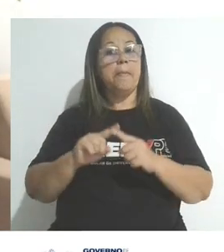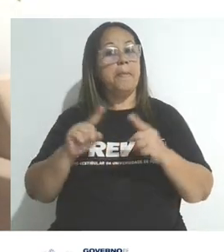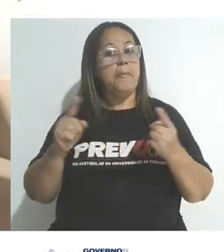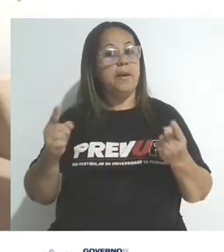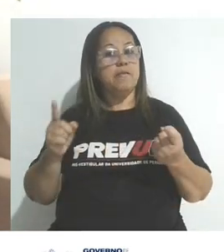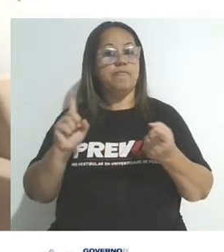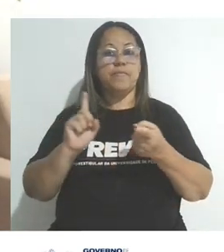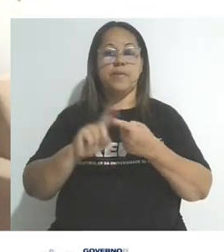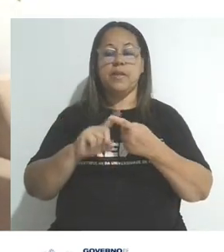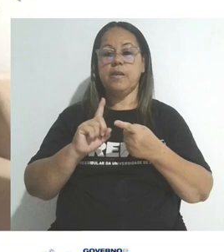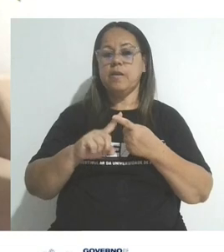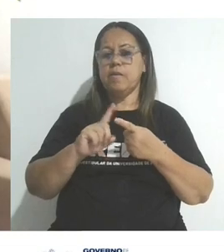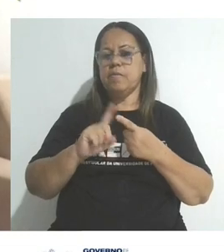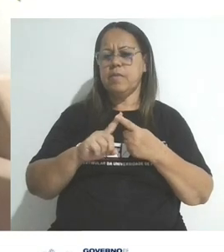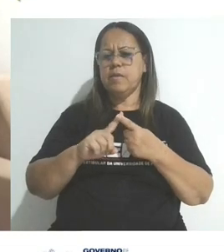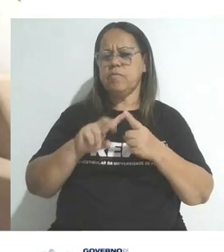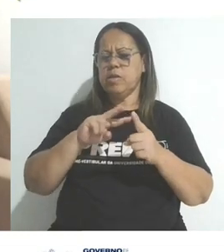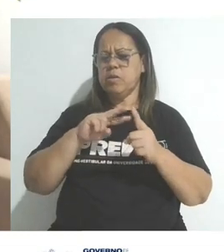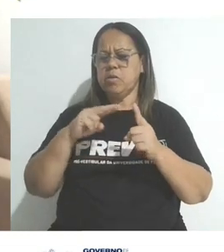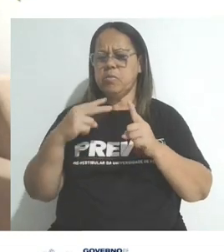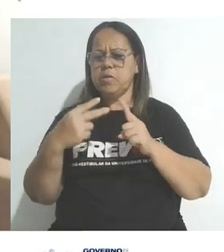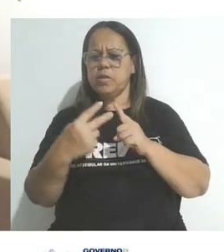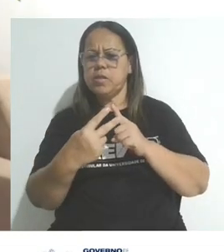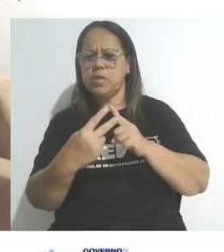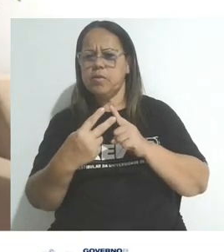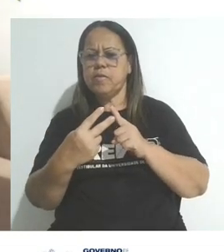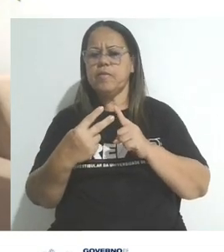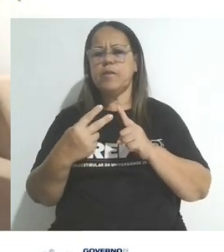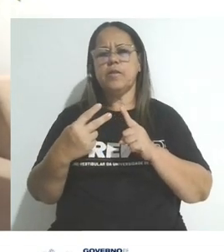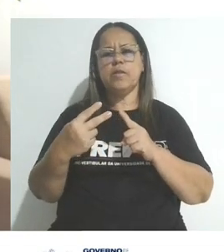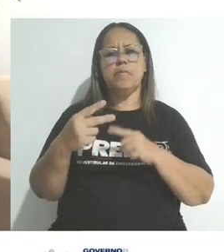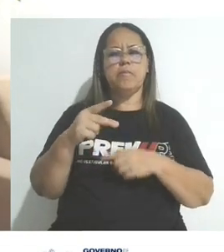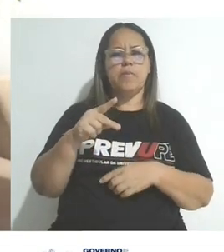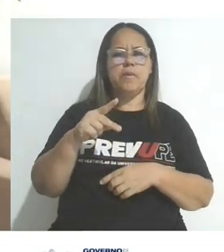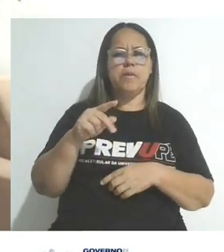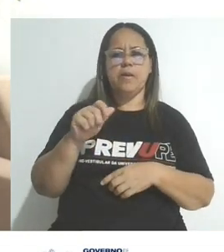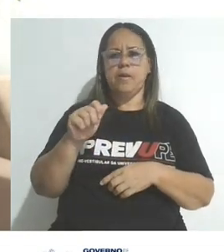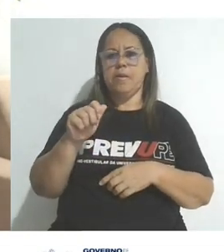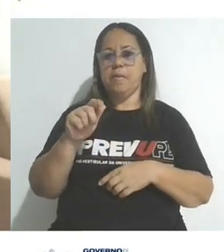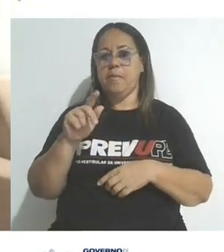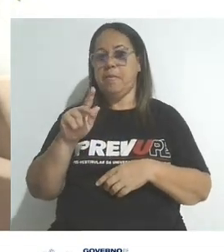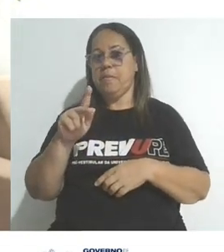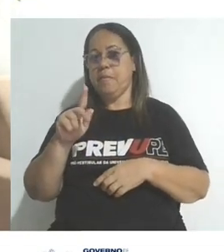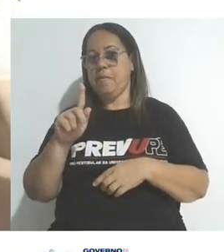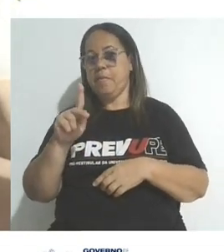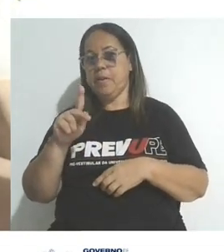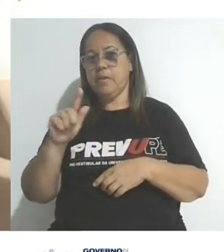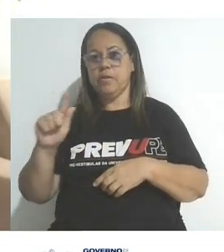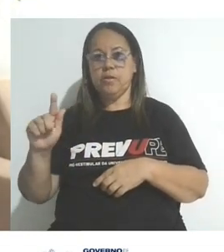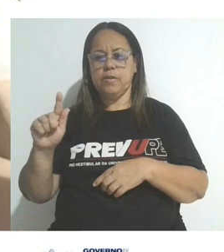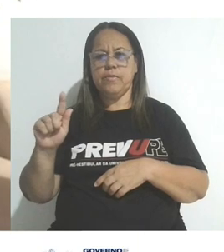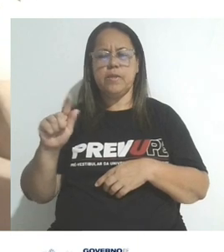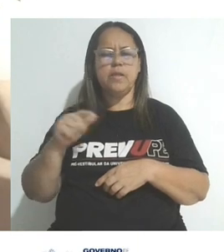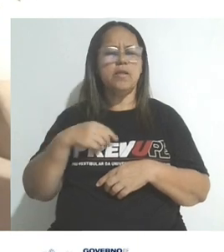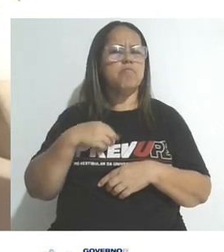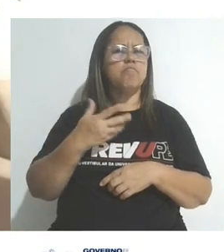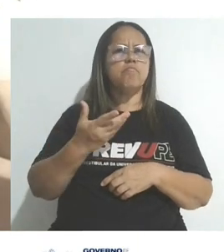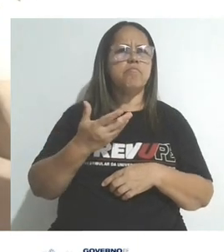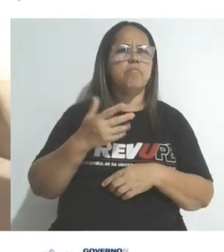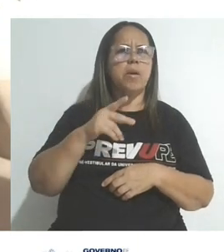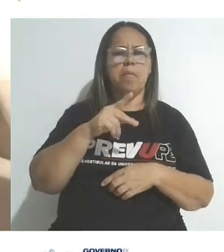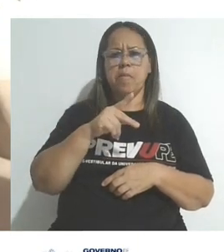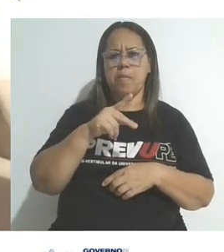lado também, entre essa perspectiva de progressão, a gente vê a progressão geométrica. E qual é a relação